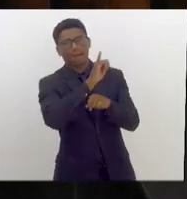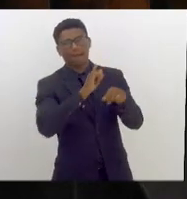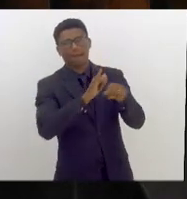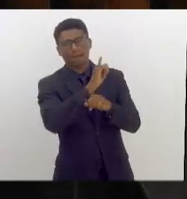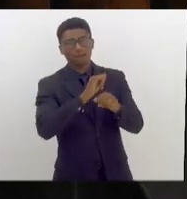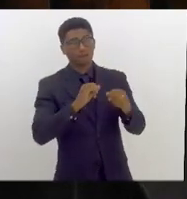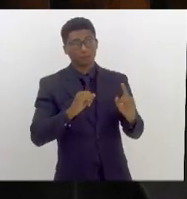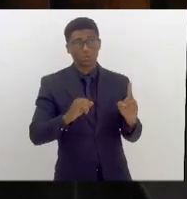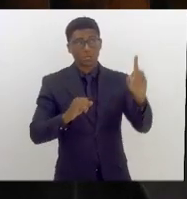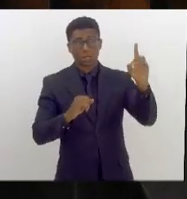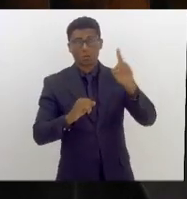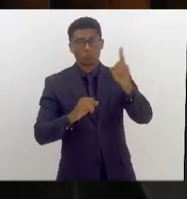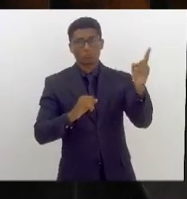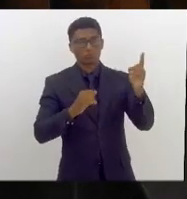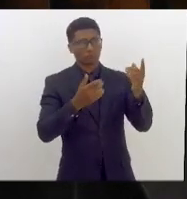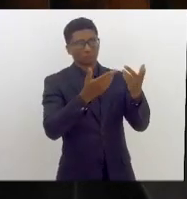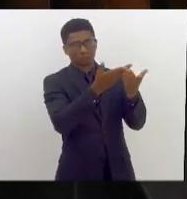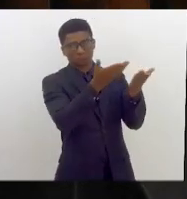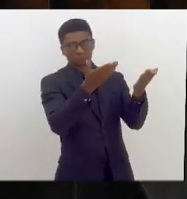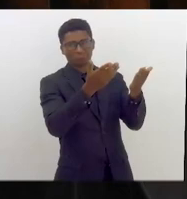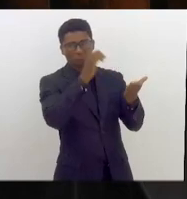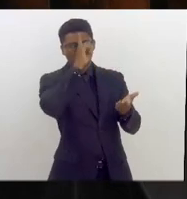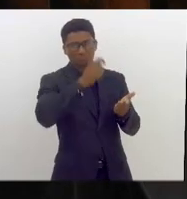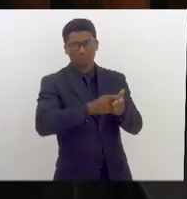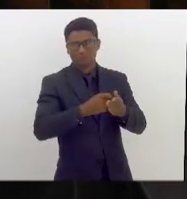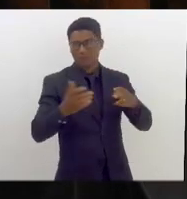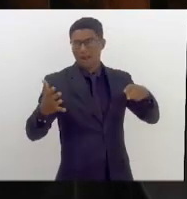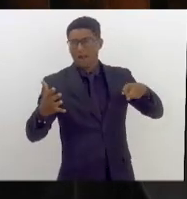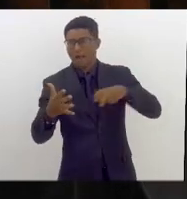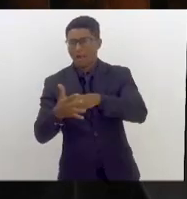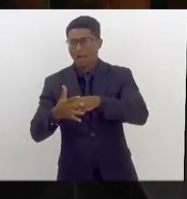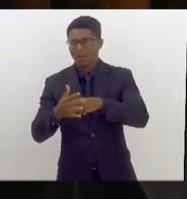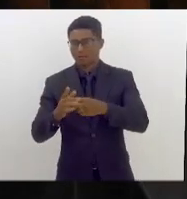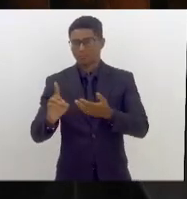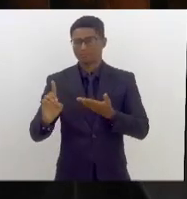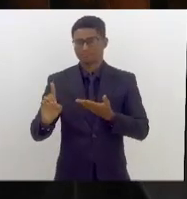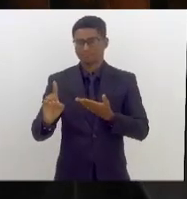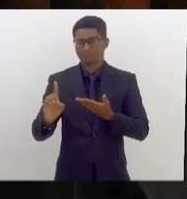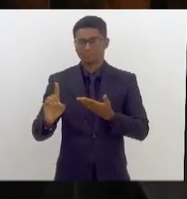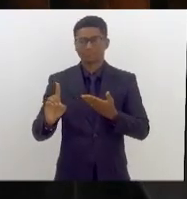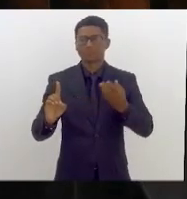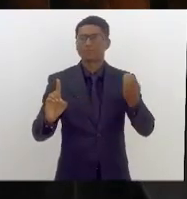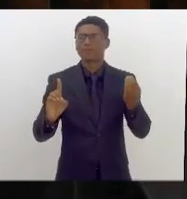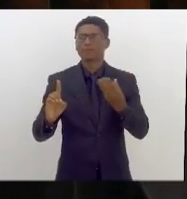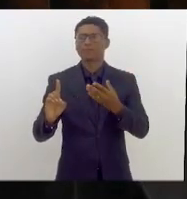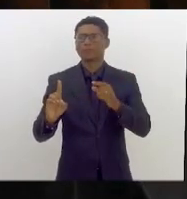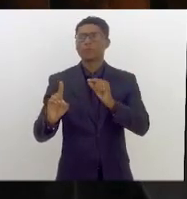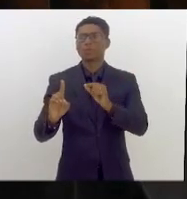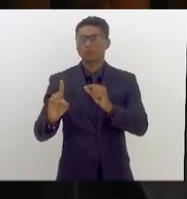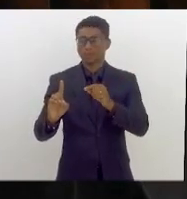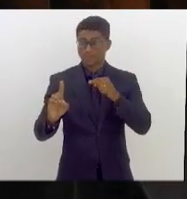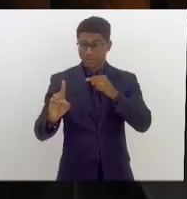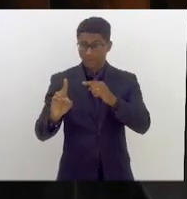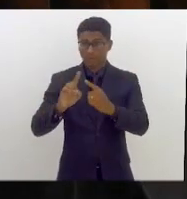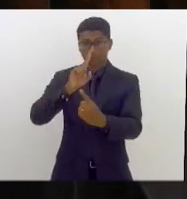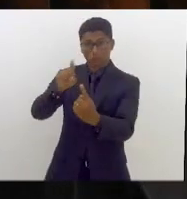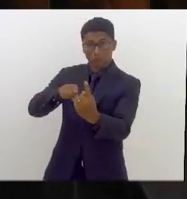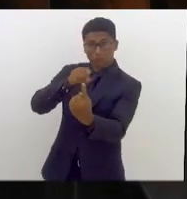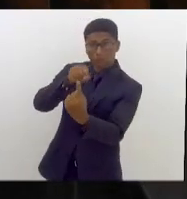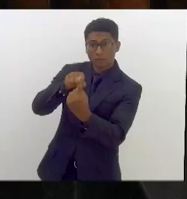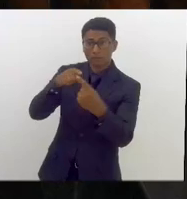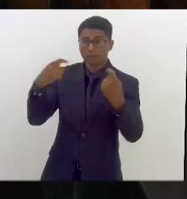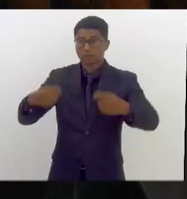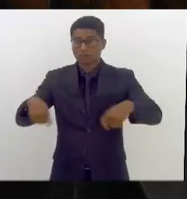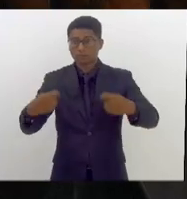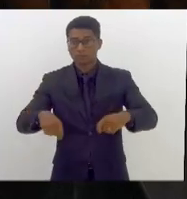decidiram castigar Sísifo, né? E o castigo foi o seguinte: deram a ele uma missão. Sísifo teria que empurrar